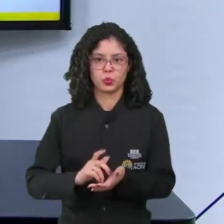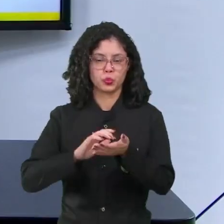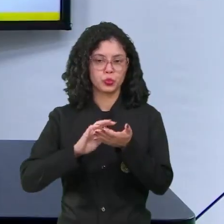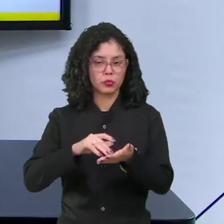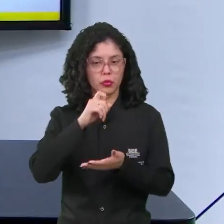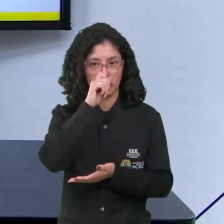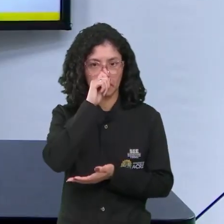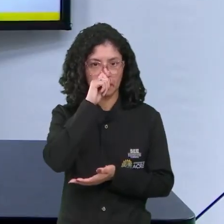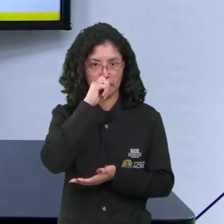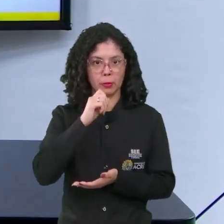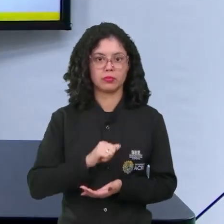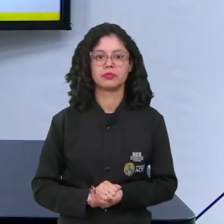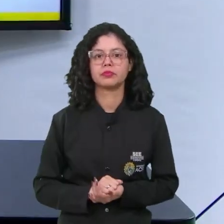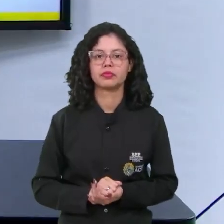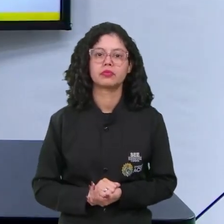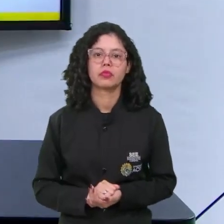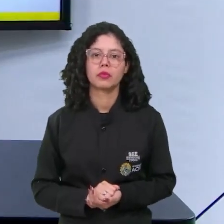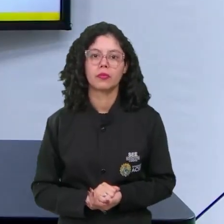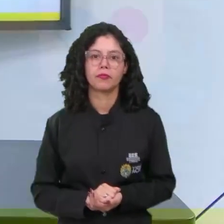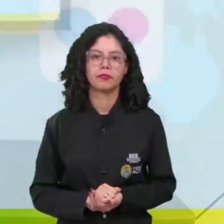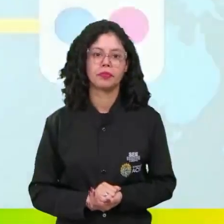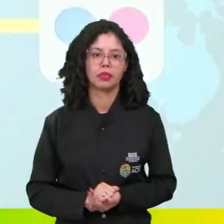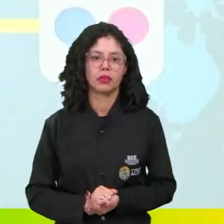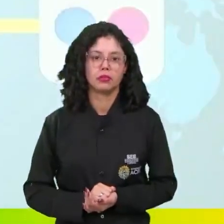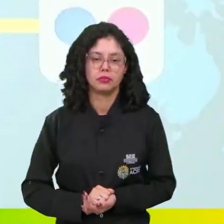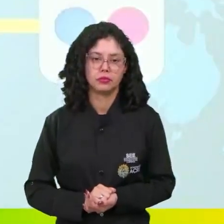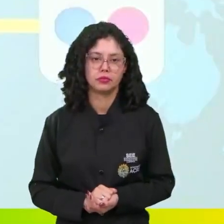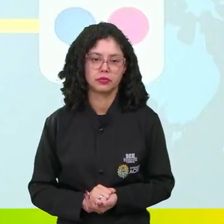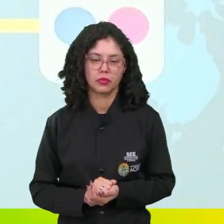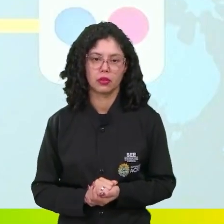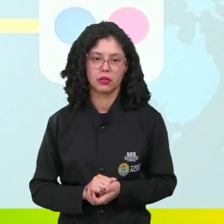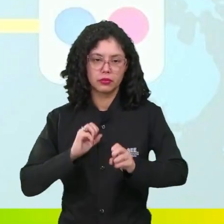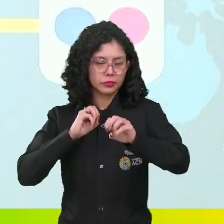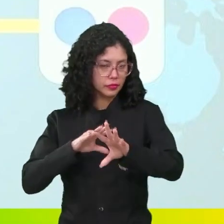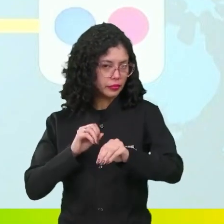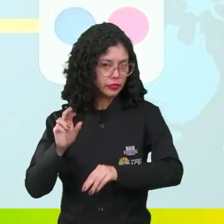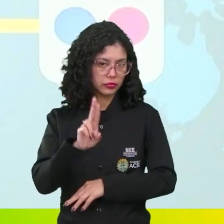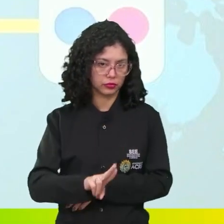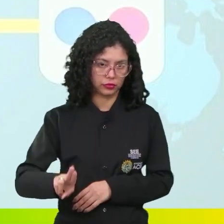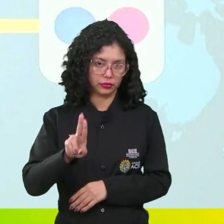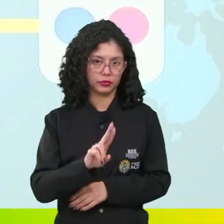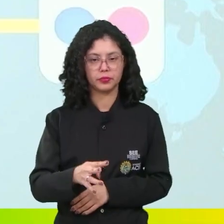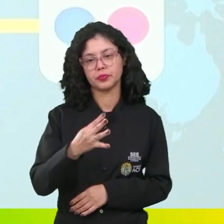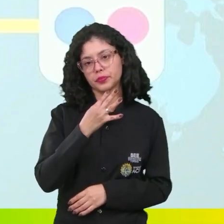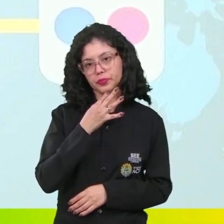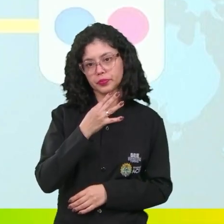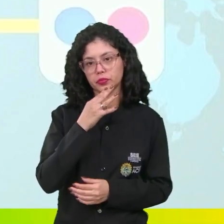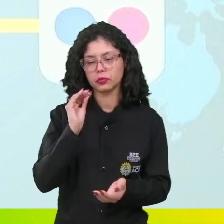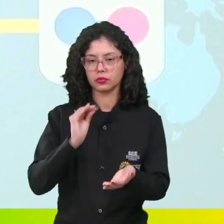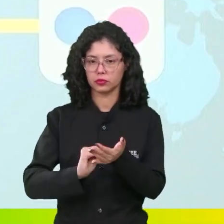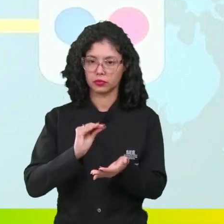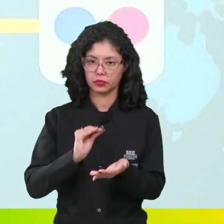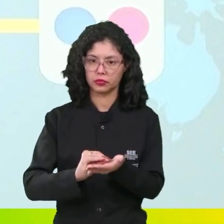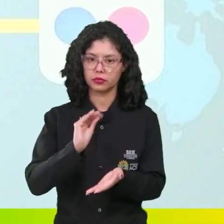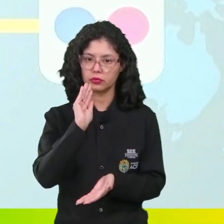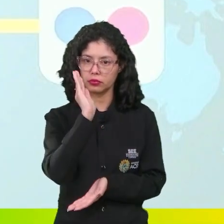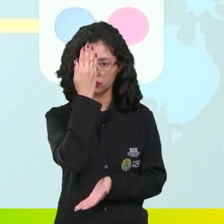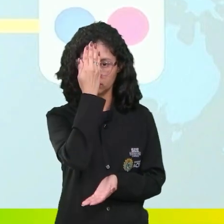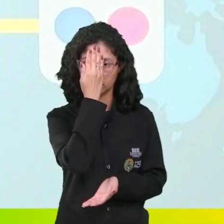tá? O próximo ponto que aparece aí para vocês na tela é a educação dos usuários